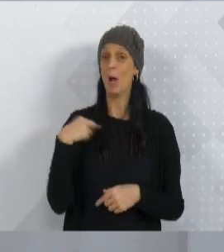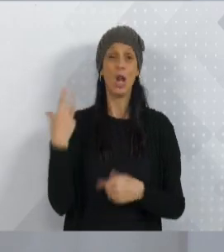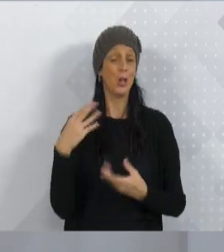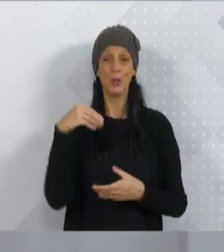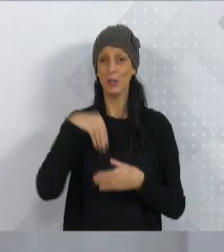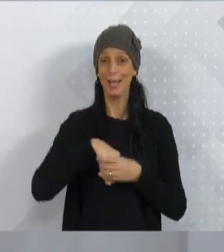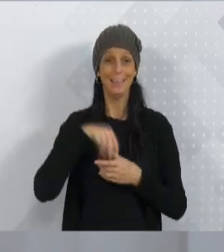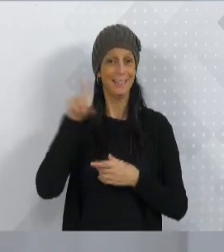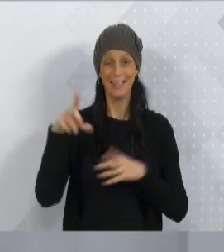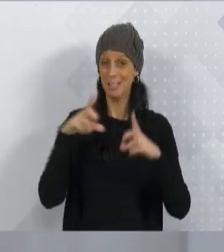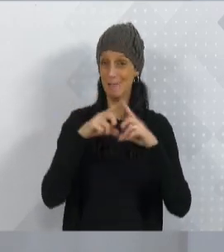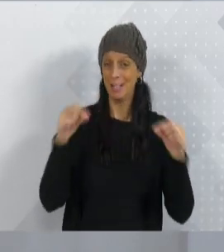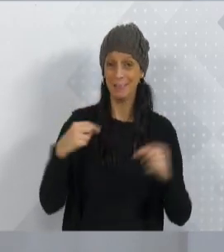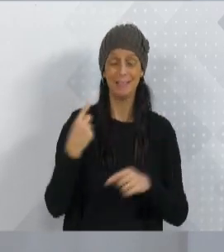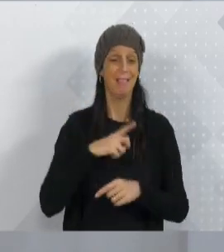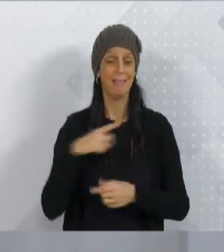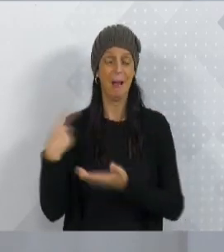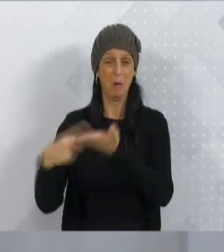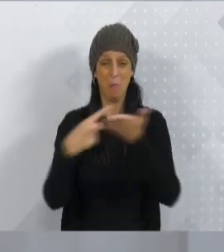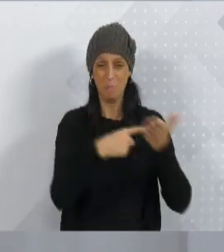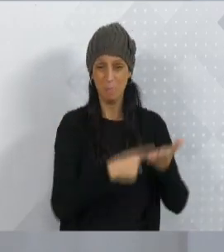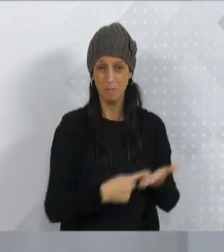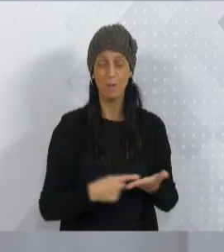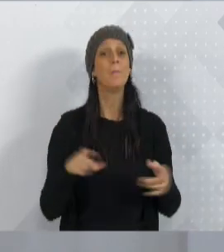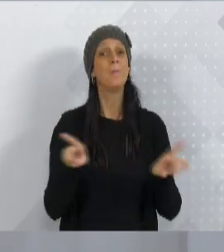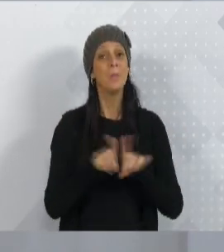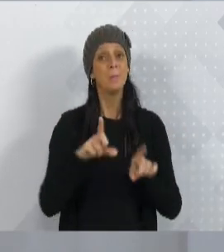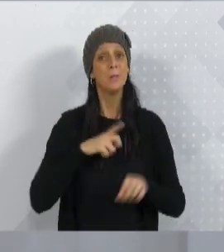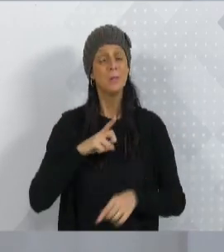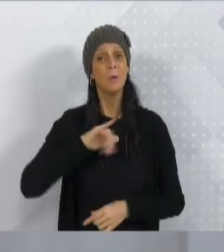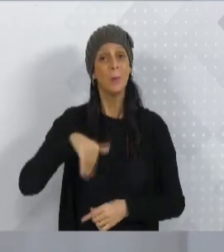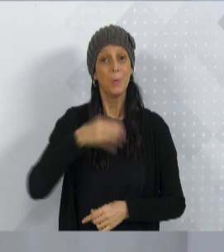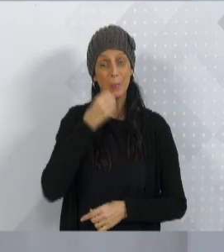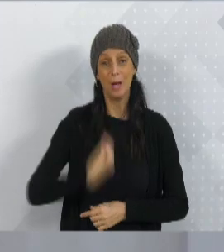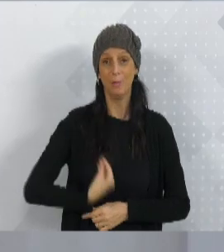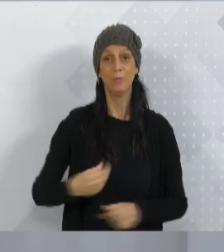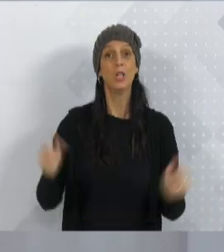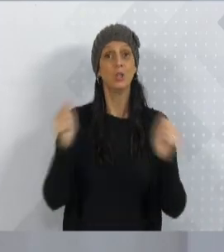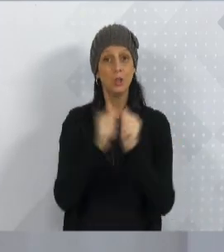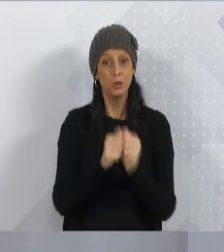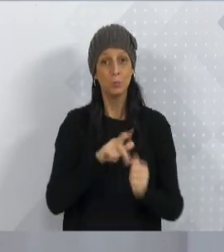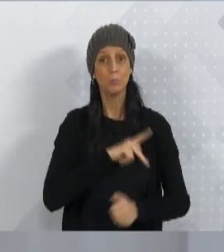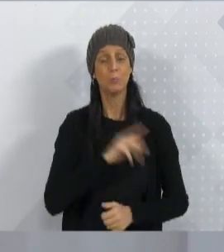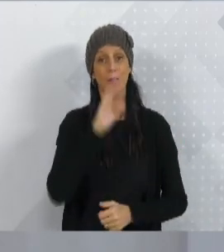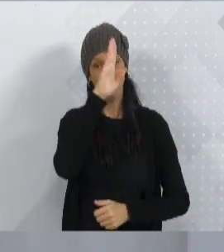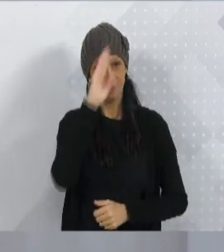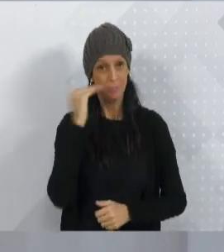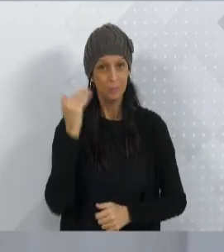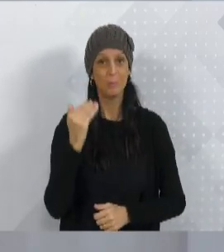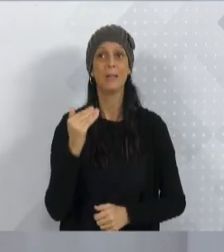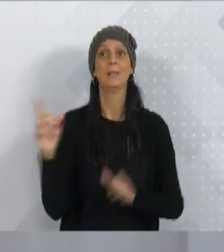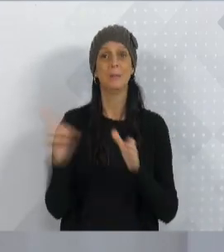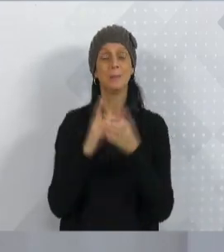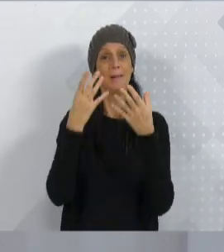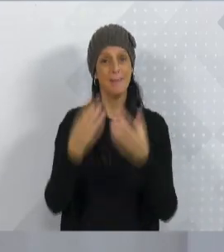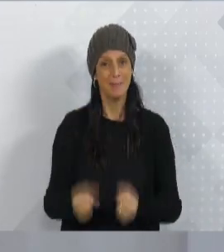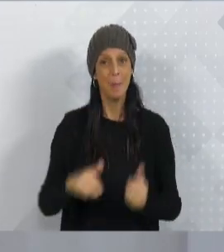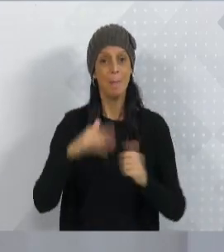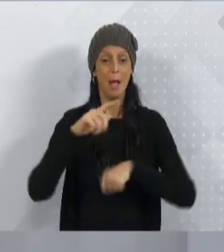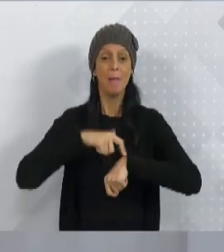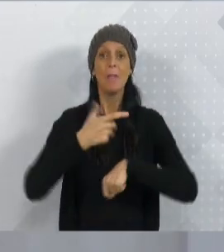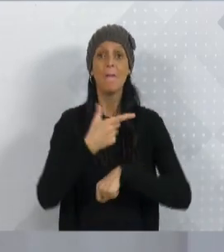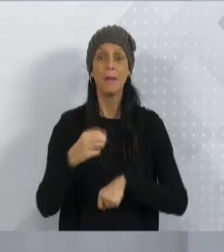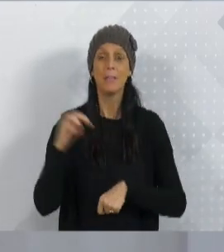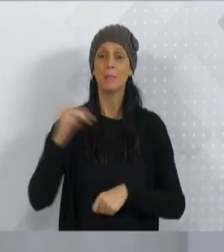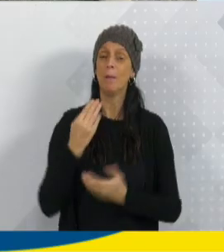muita agenda lá tivemos a oportunidade está na presença do nosso presidente bolsonaro que nos recebeu ali por mais de 20 minutos